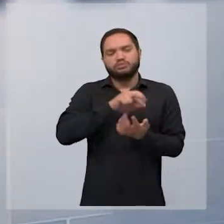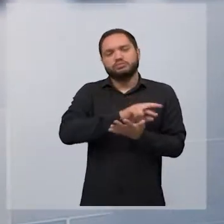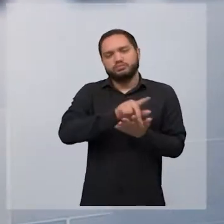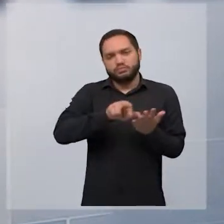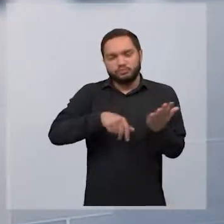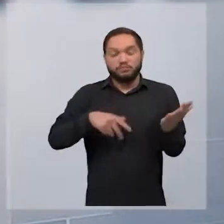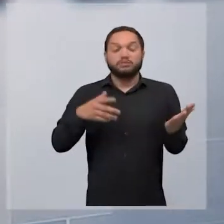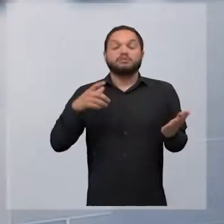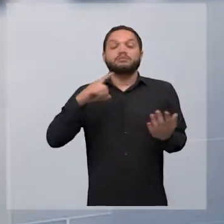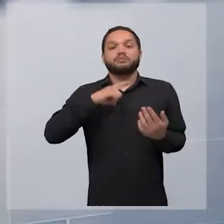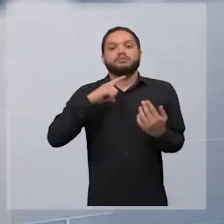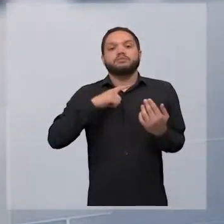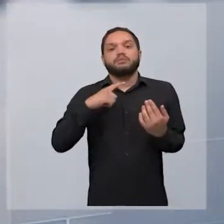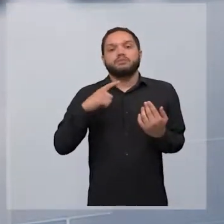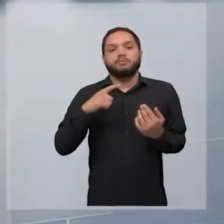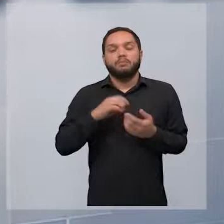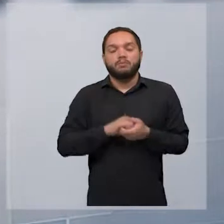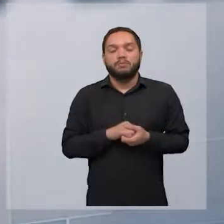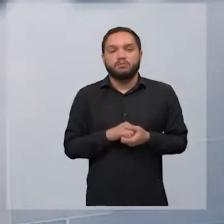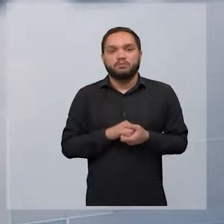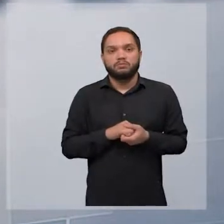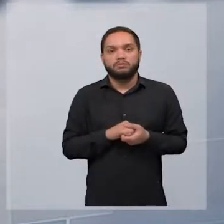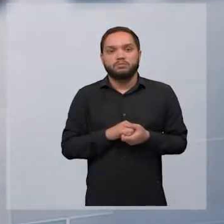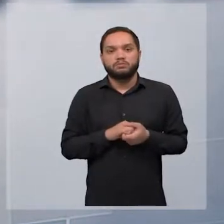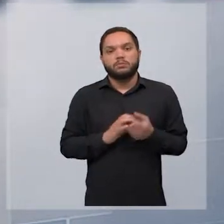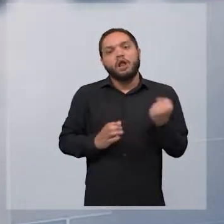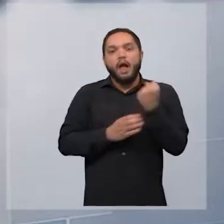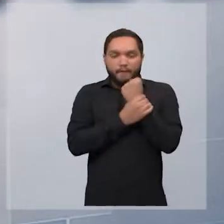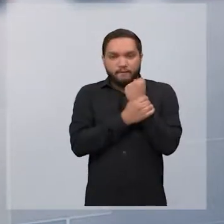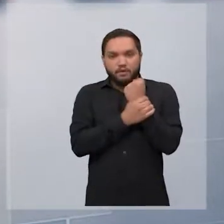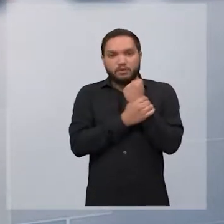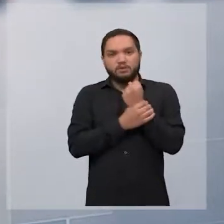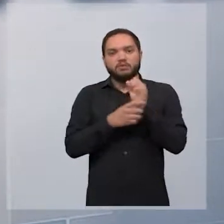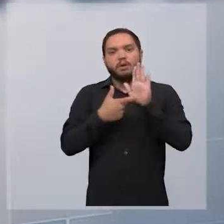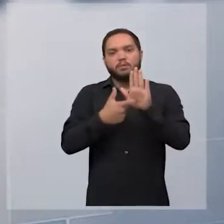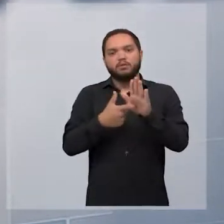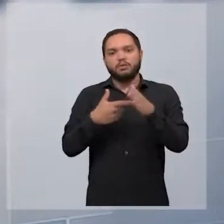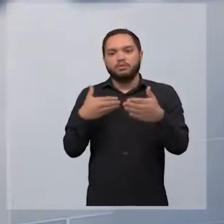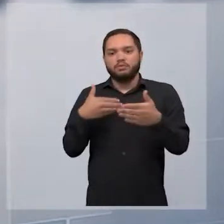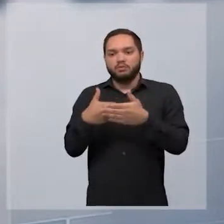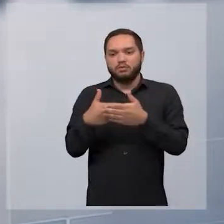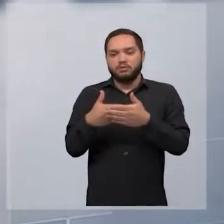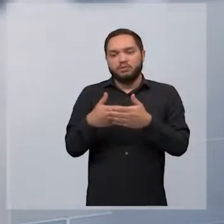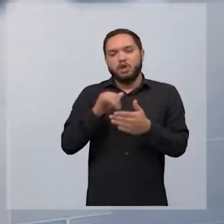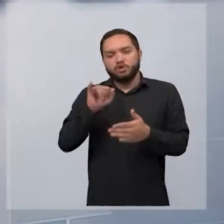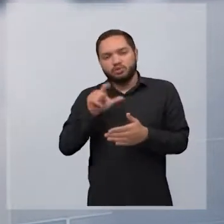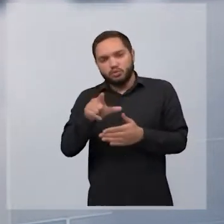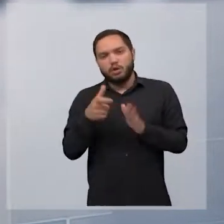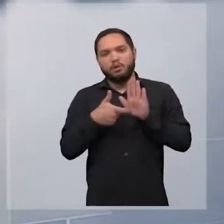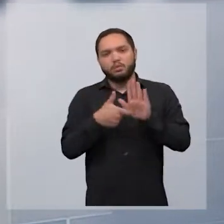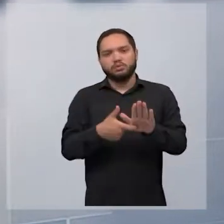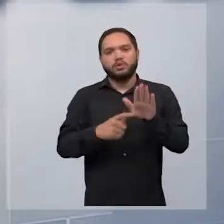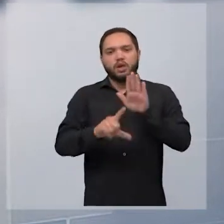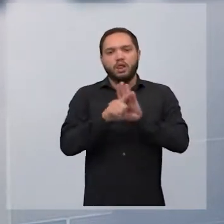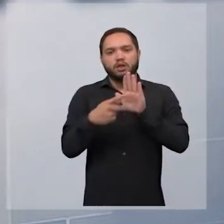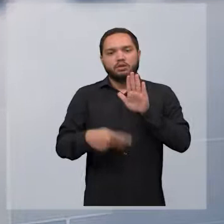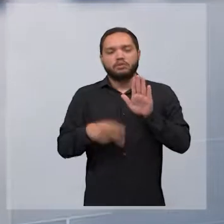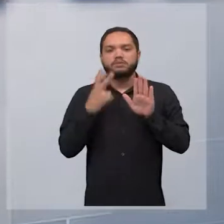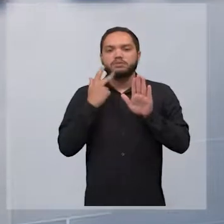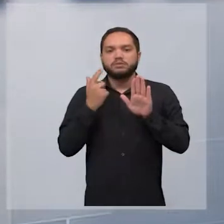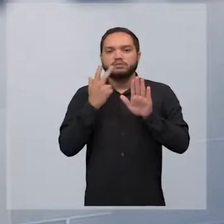entendimento, a gente deve estar apresentando até o fim desse semestre uma lei municipal que, a partir desse